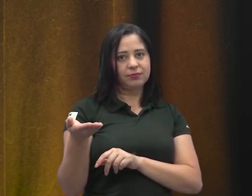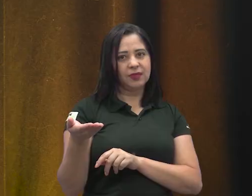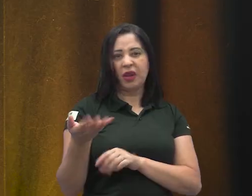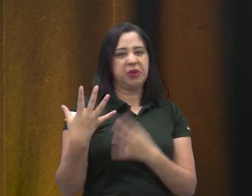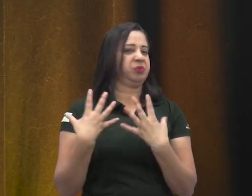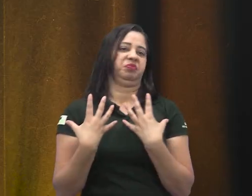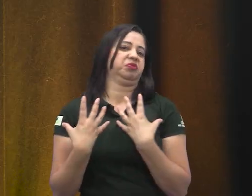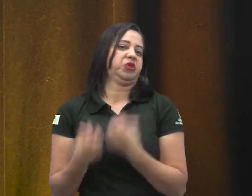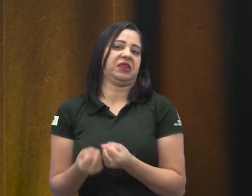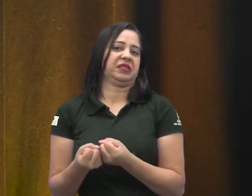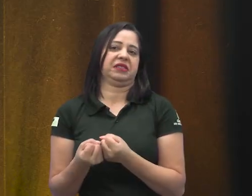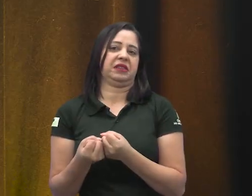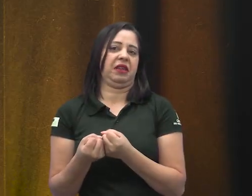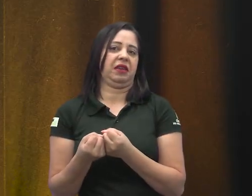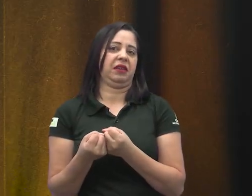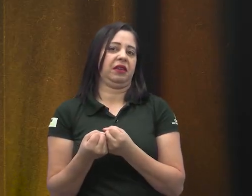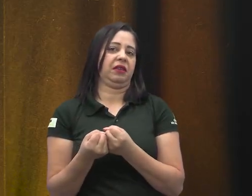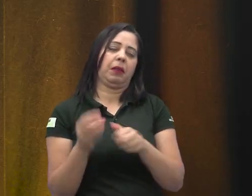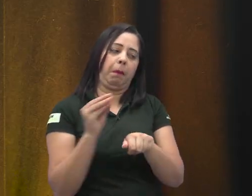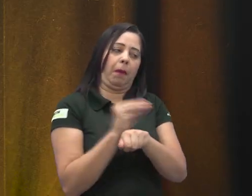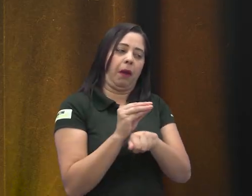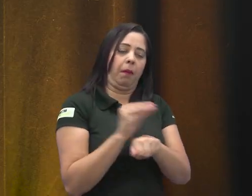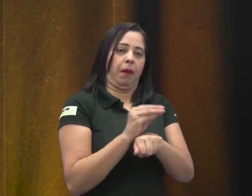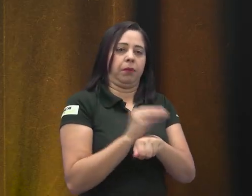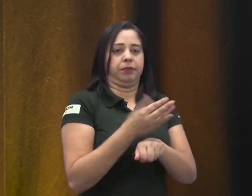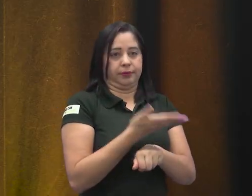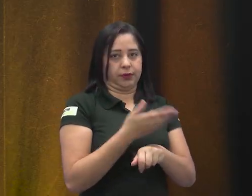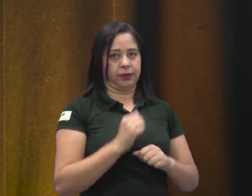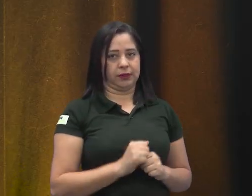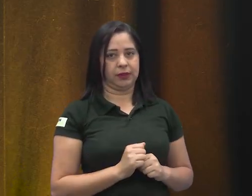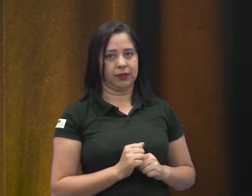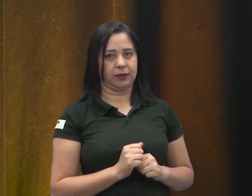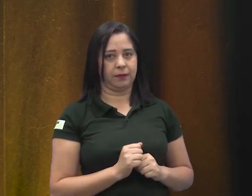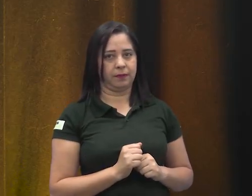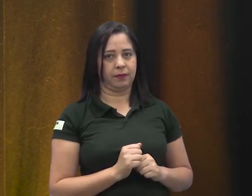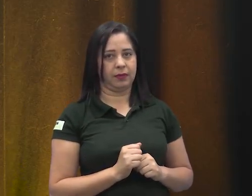que não aceita a situação que tem que viver.